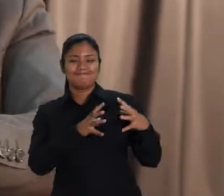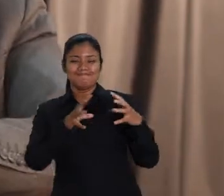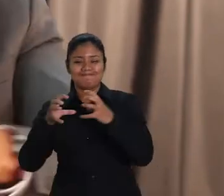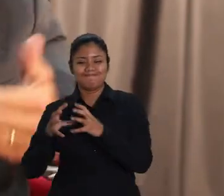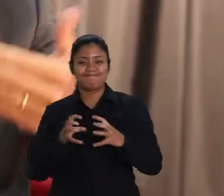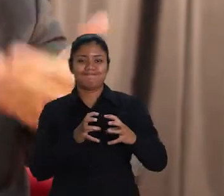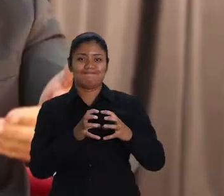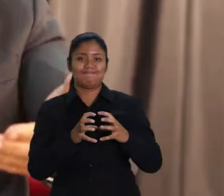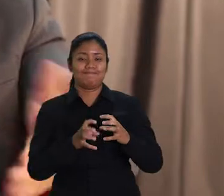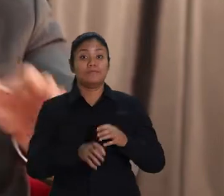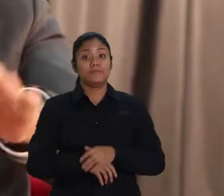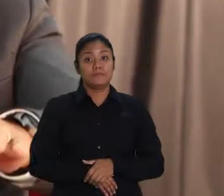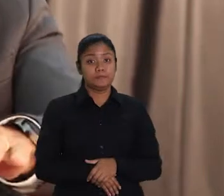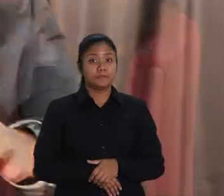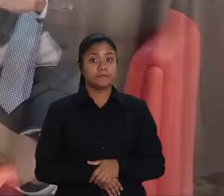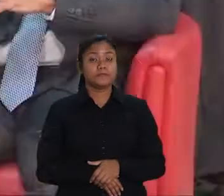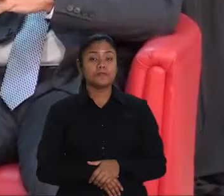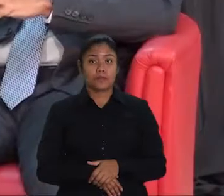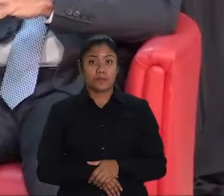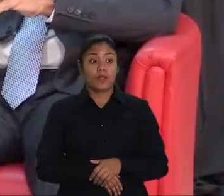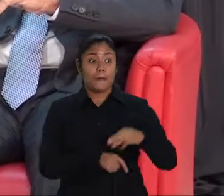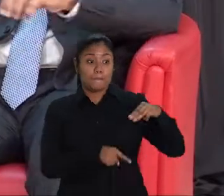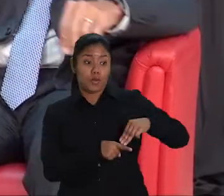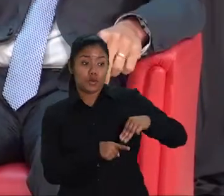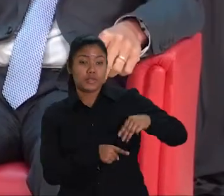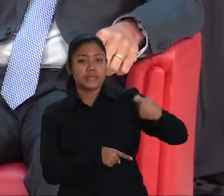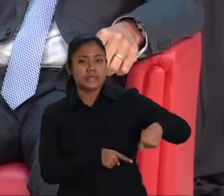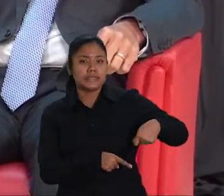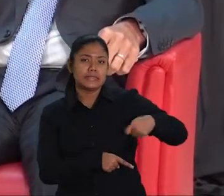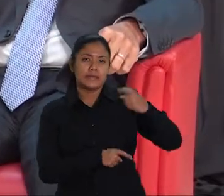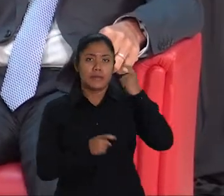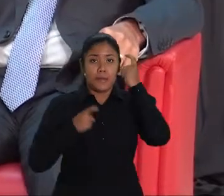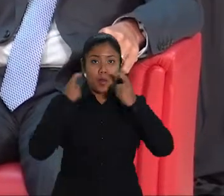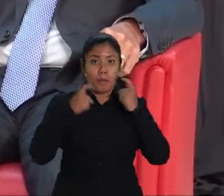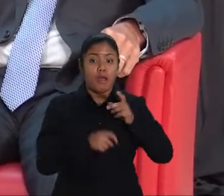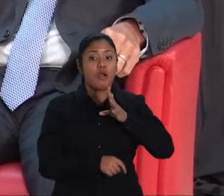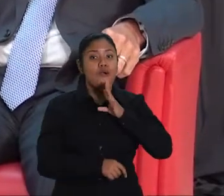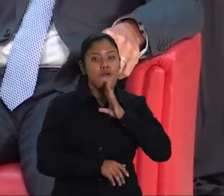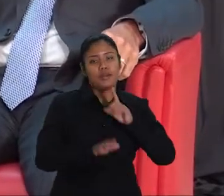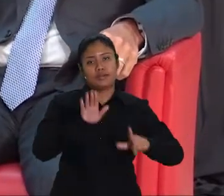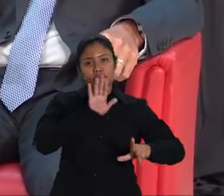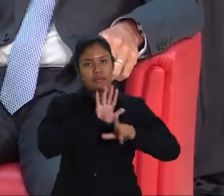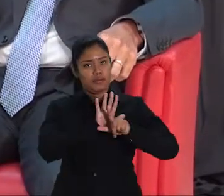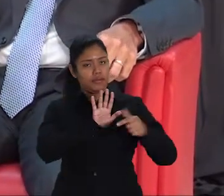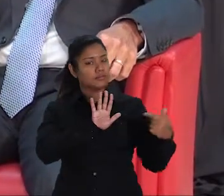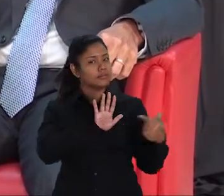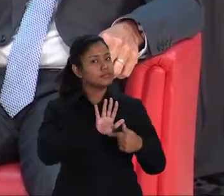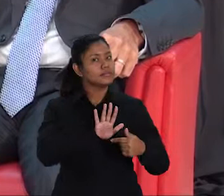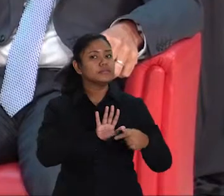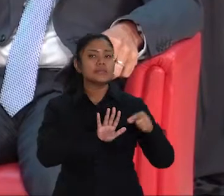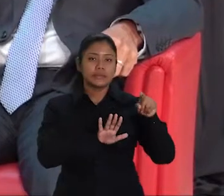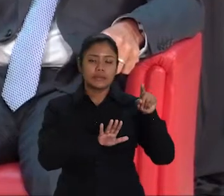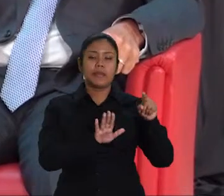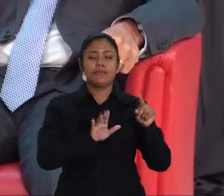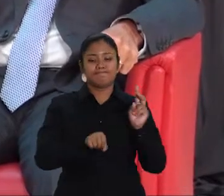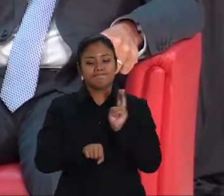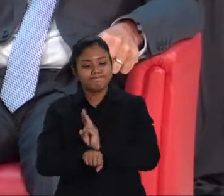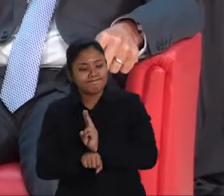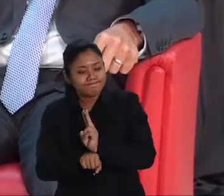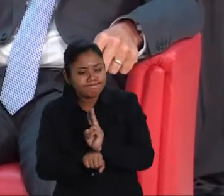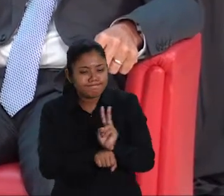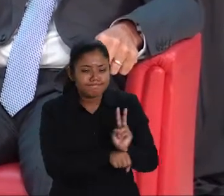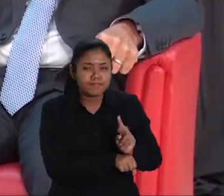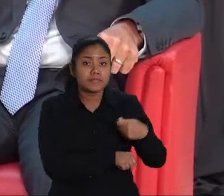consensual que a lei permite nos municípios agora o município se preocupar em conhecer essa lei mas mais ainda